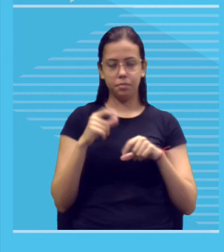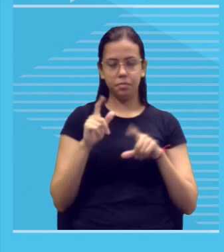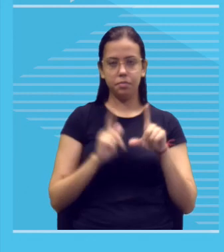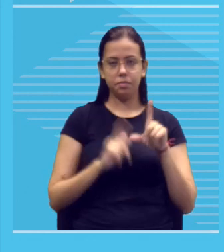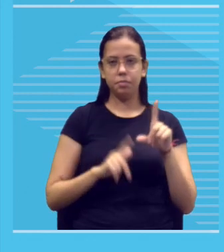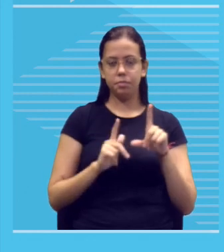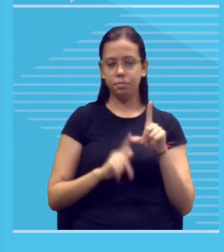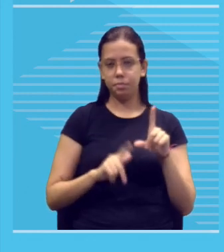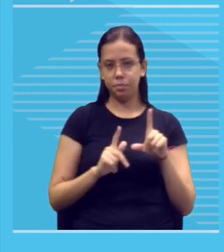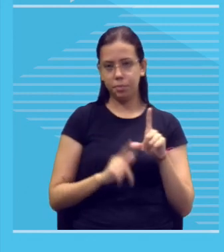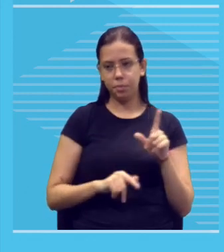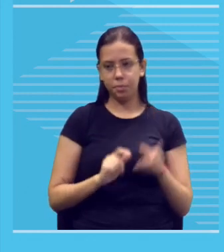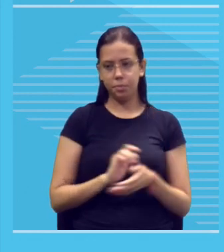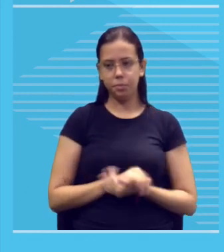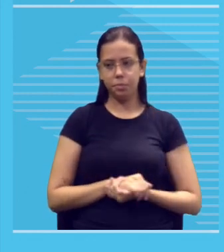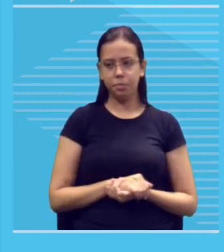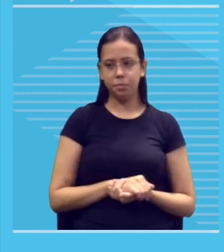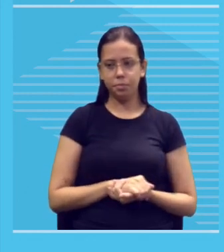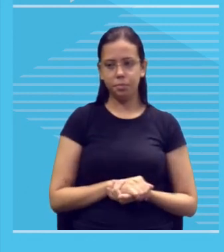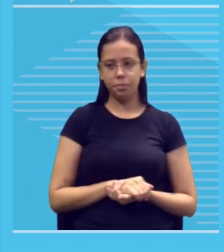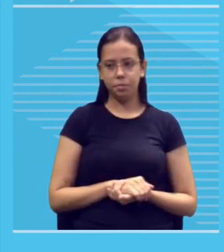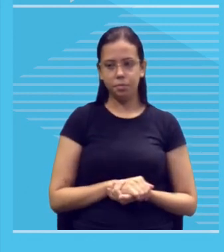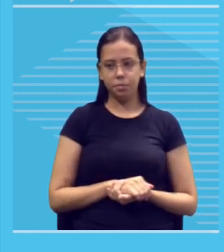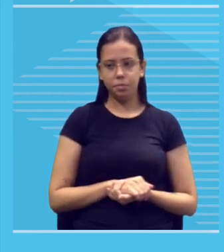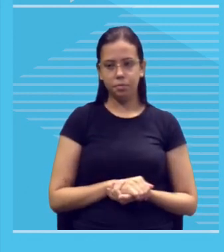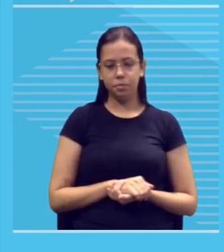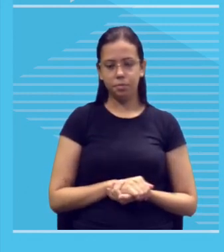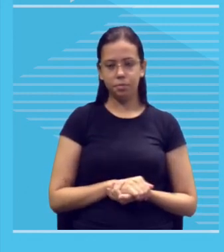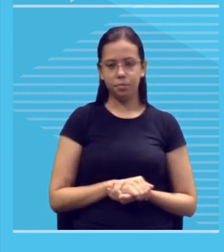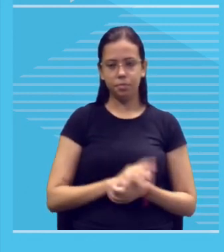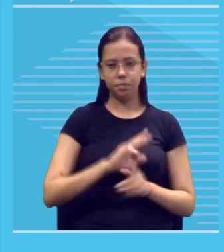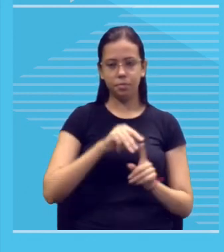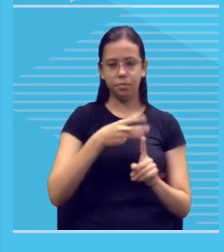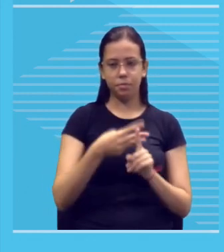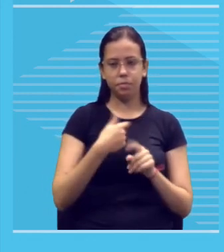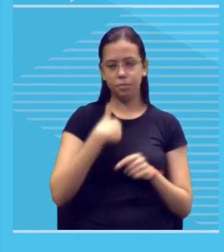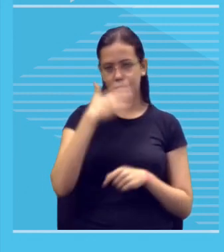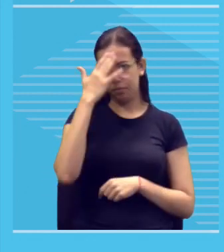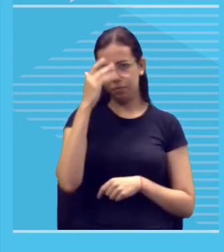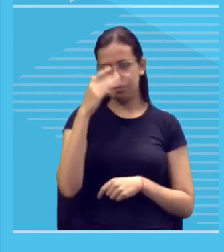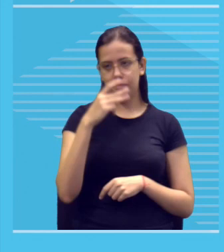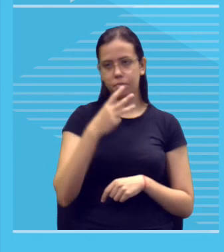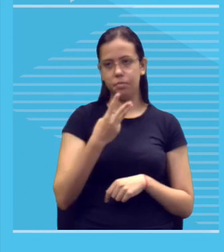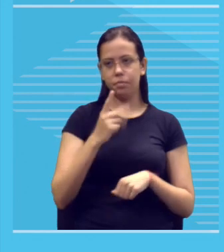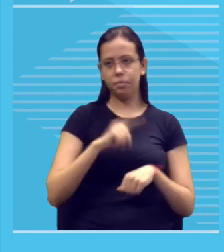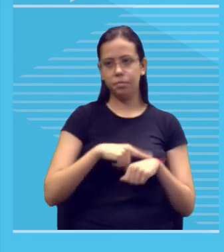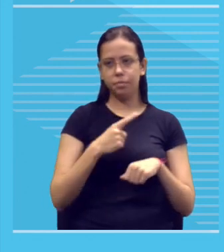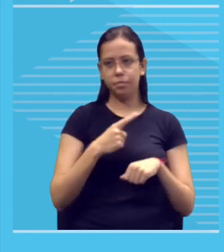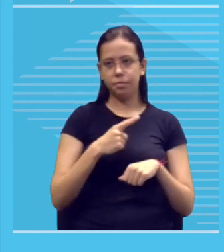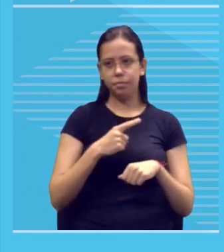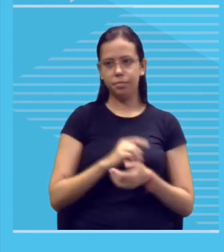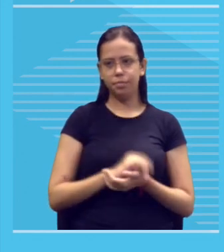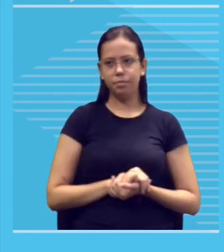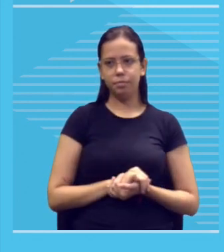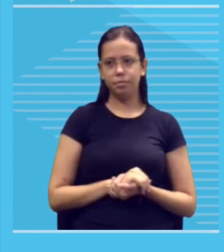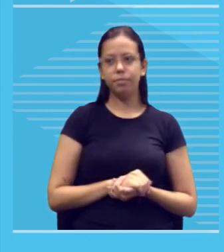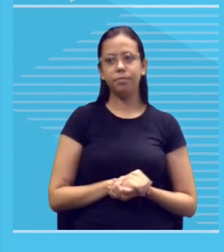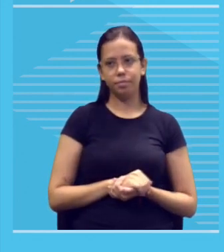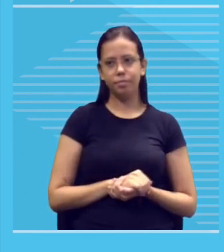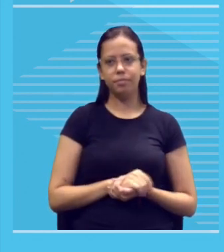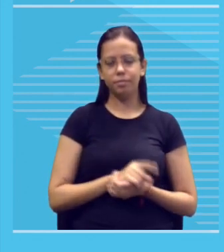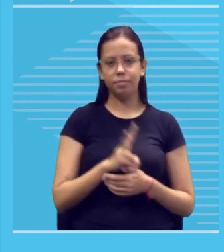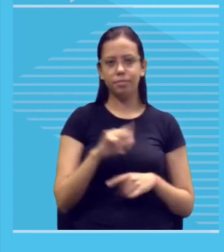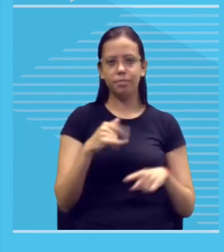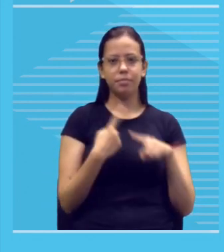letra o triplo Eu sei né O triplo é três vezes né Eu escolho uma letra e vou multiplicar por 3